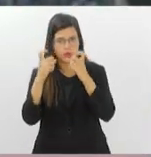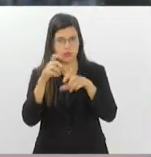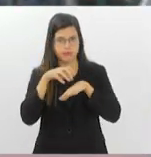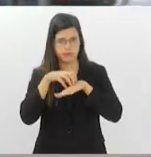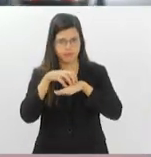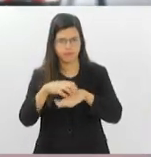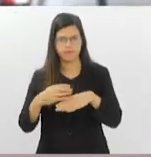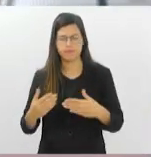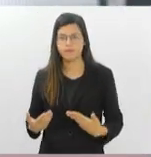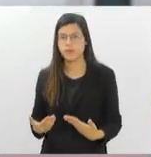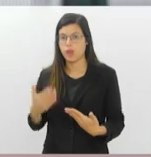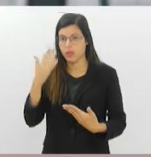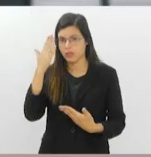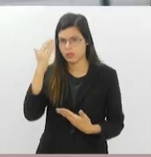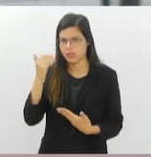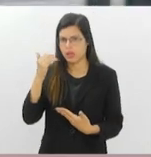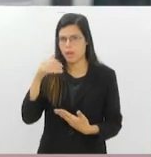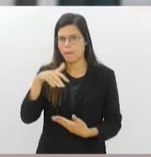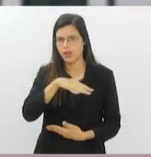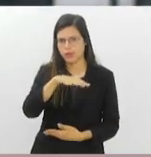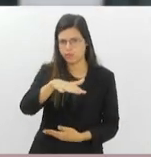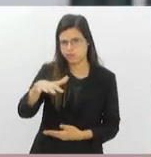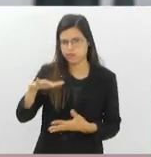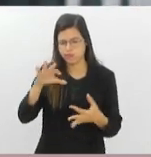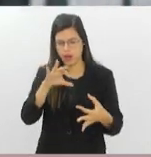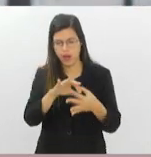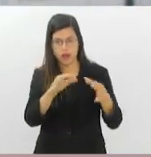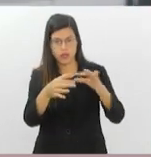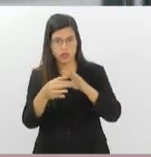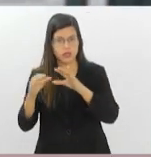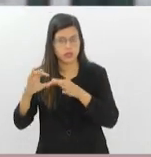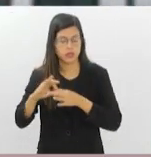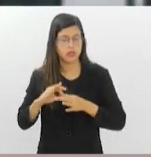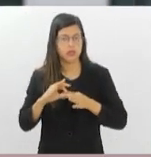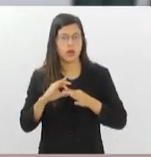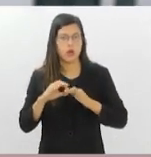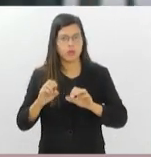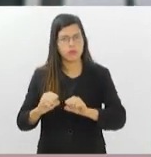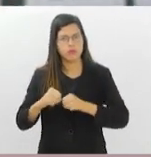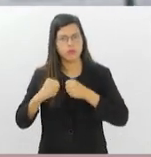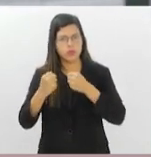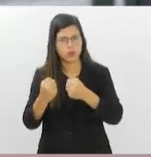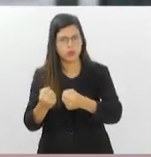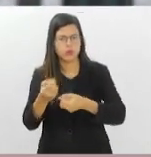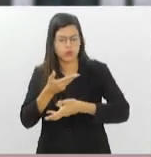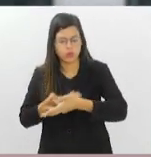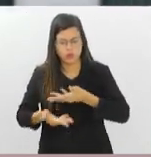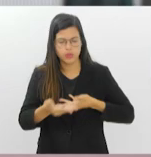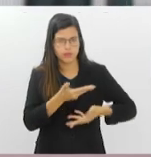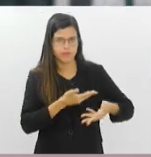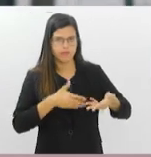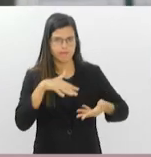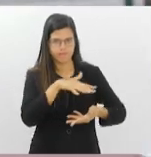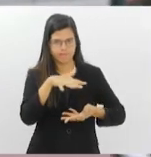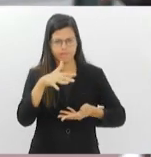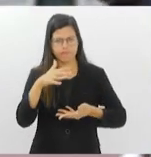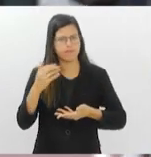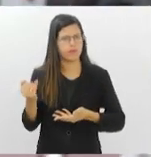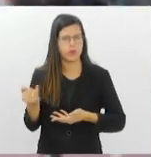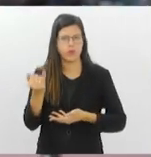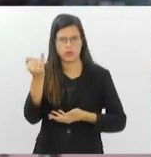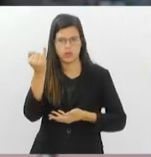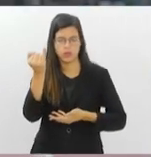que essa intersetorialidade essa junção né esse esse esforço cooperativo né entre os setores é fundamental